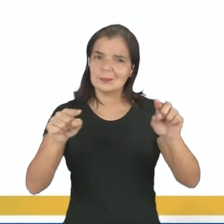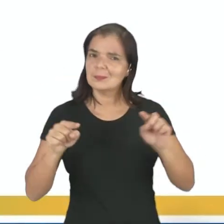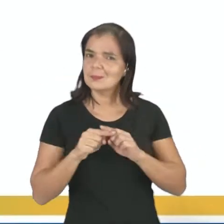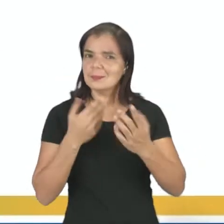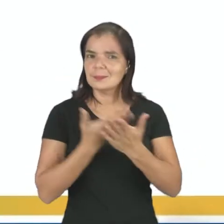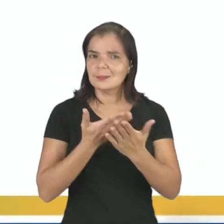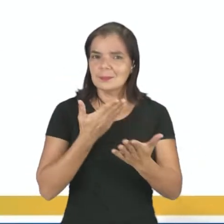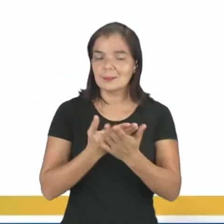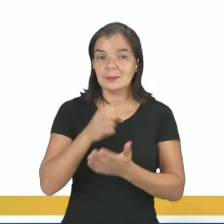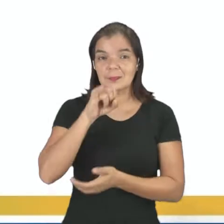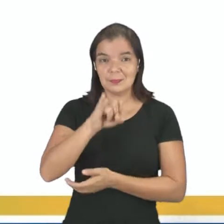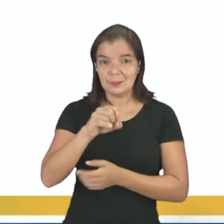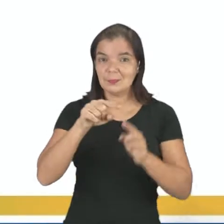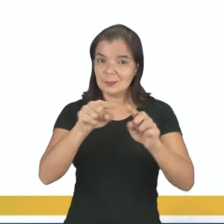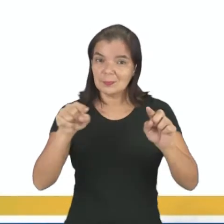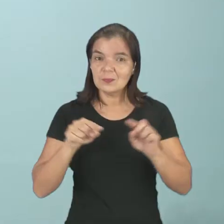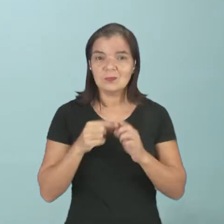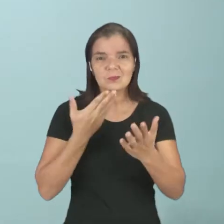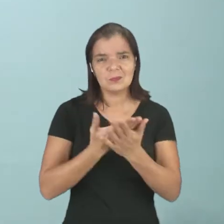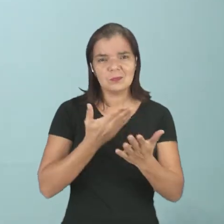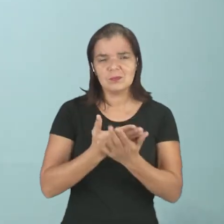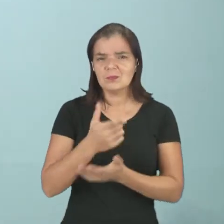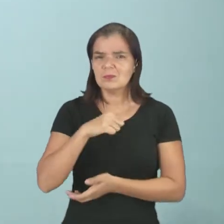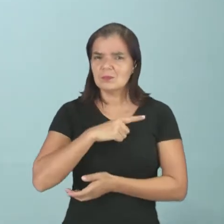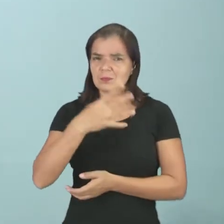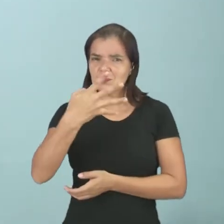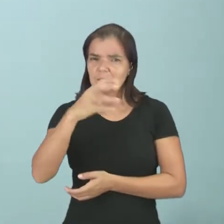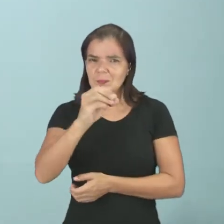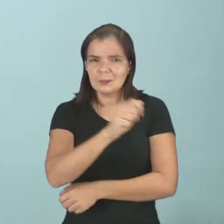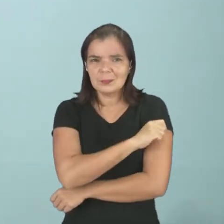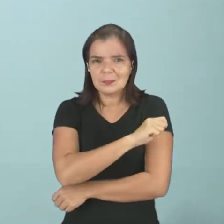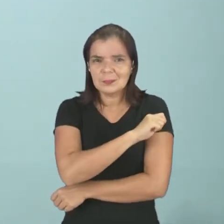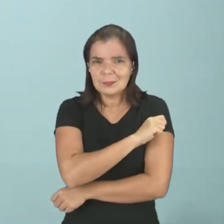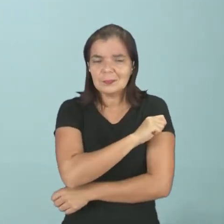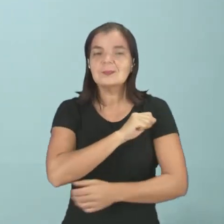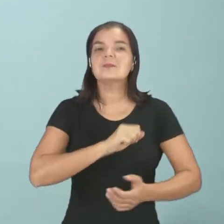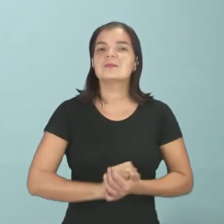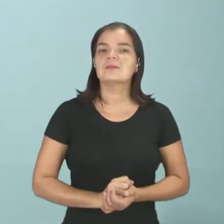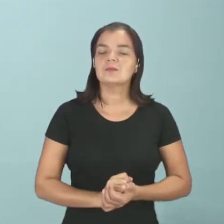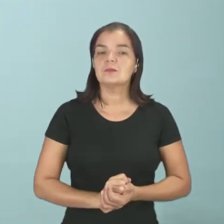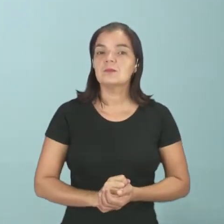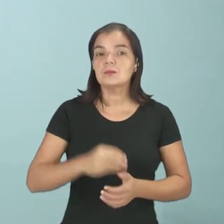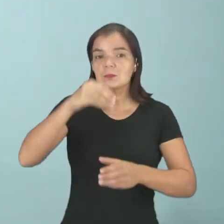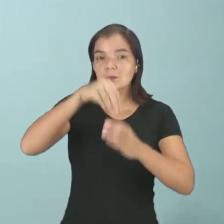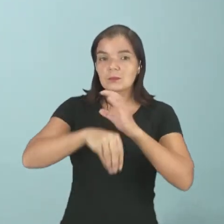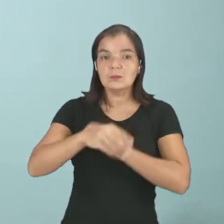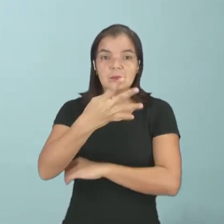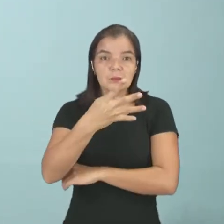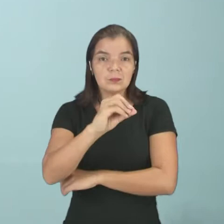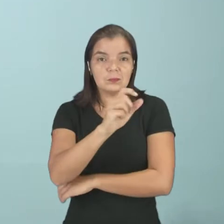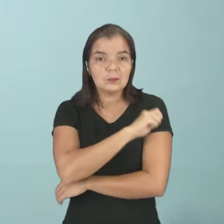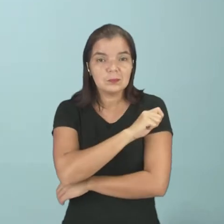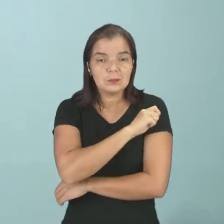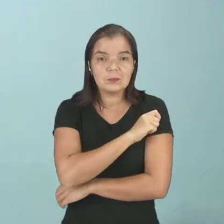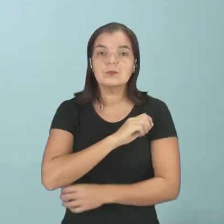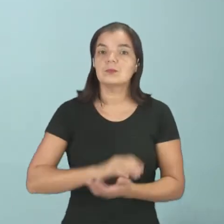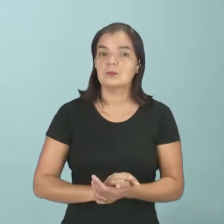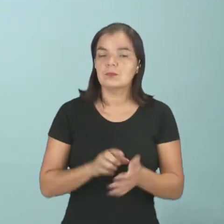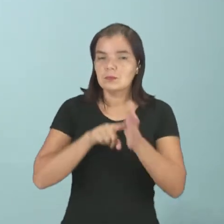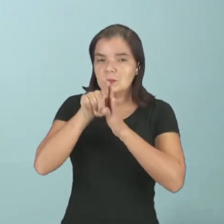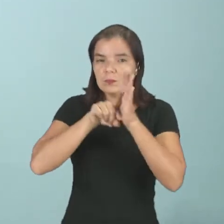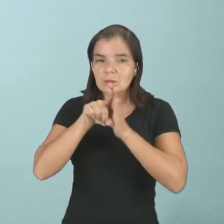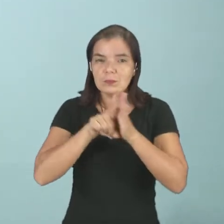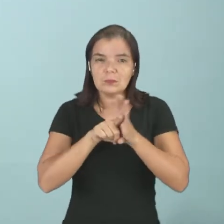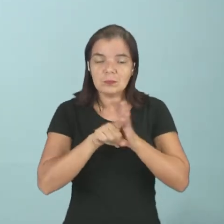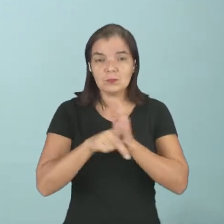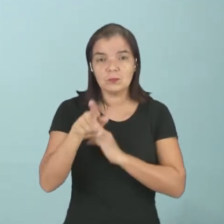aula. Se a sua sala de aula ela tem aí 40 alunos, vamos imaginar. Dentro desses 40, nós temos aí uma pesquisa. Vamos